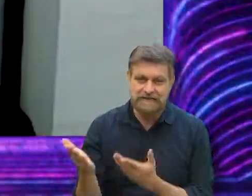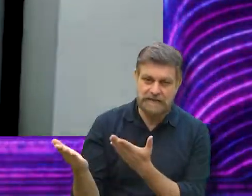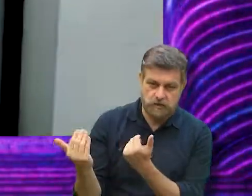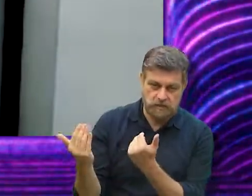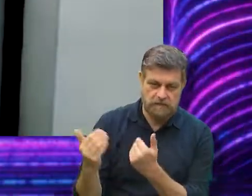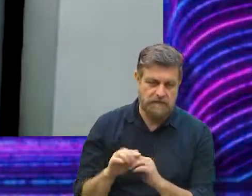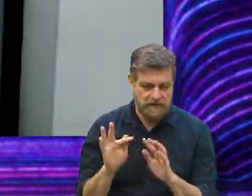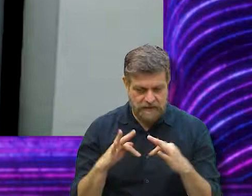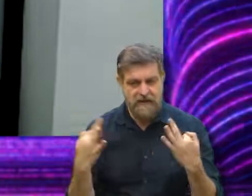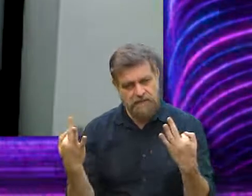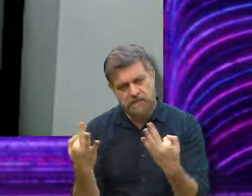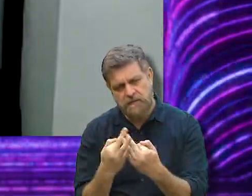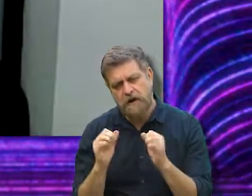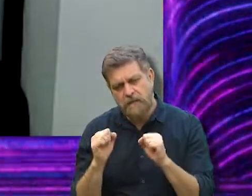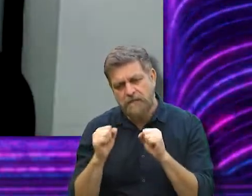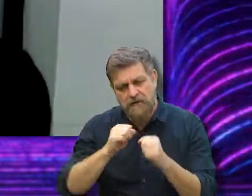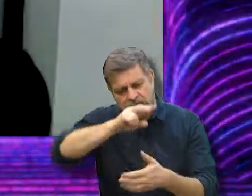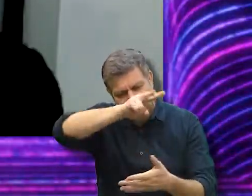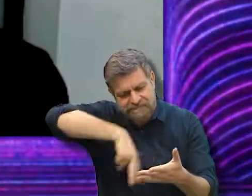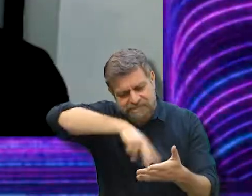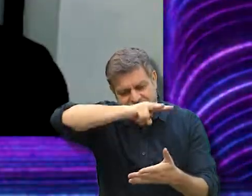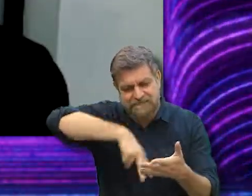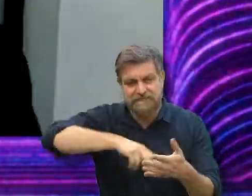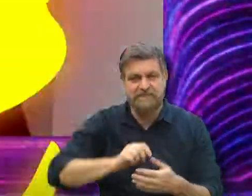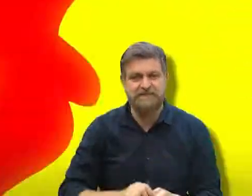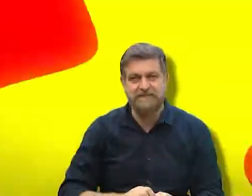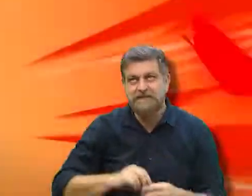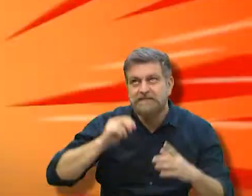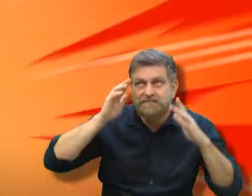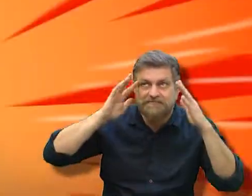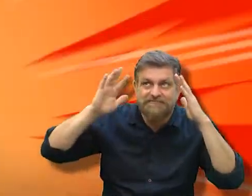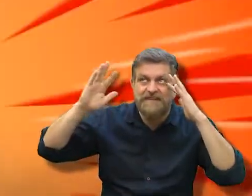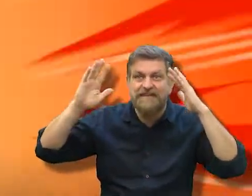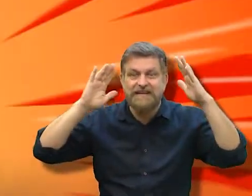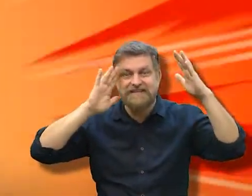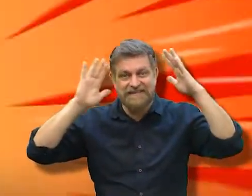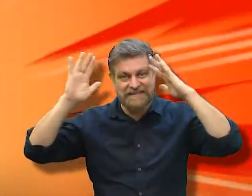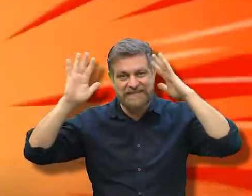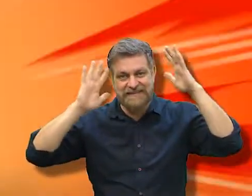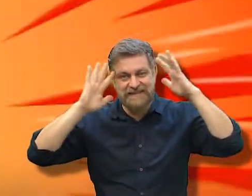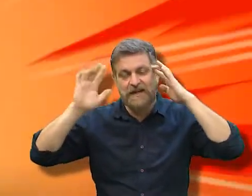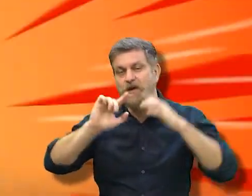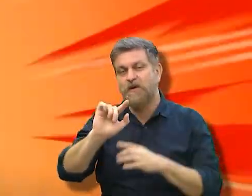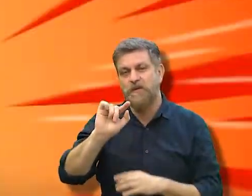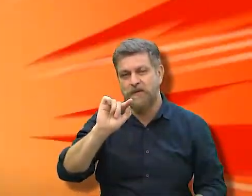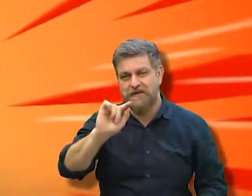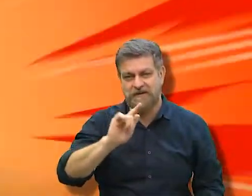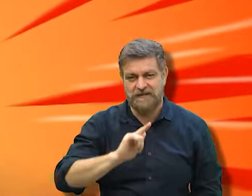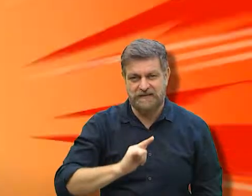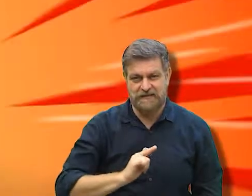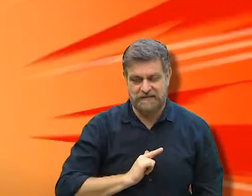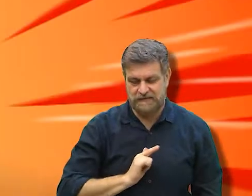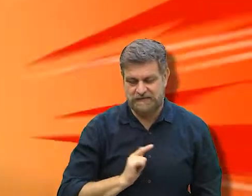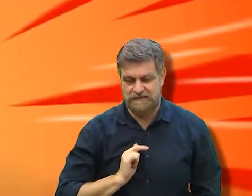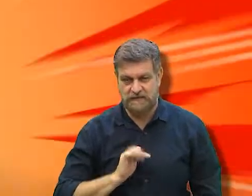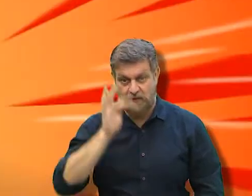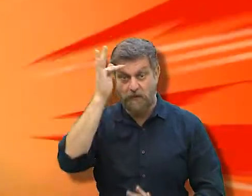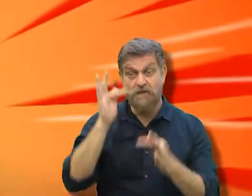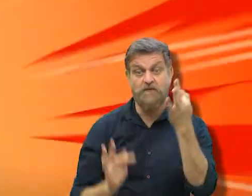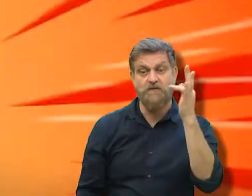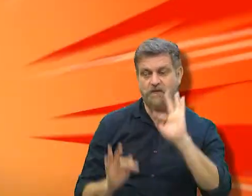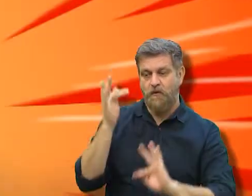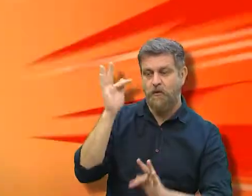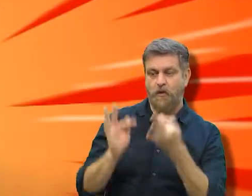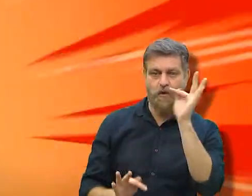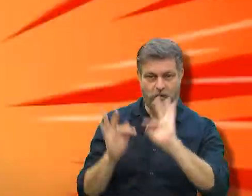assim atende a toda a família. E é uma fantasia que traz